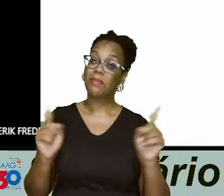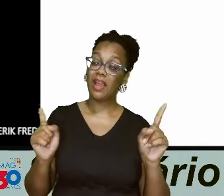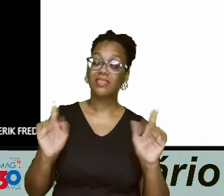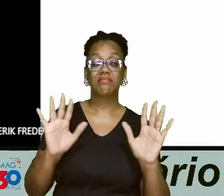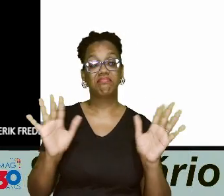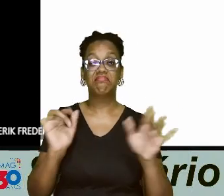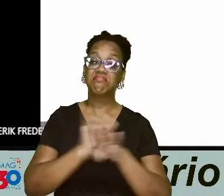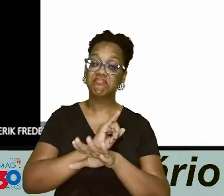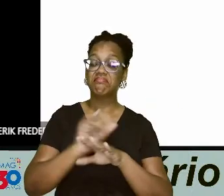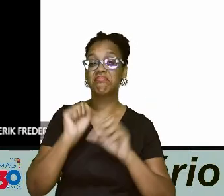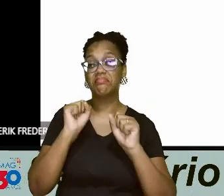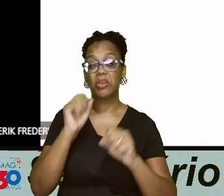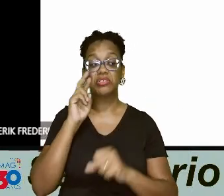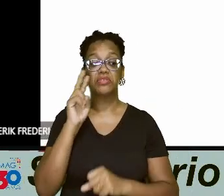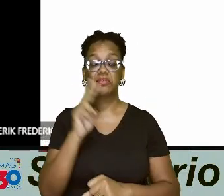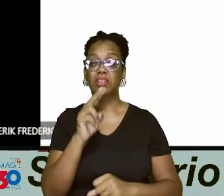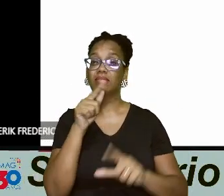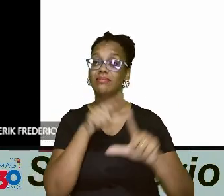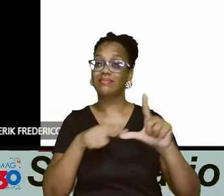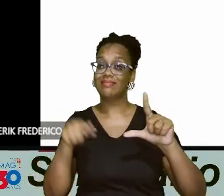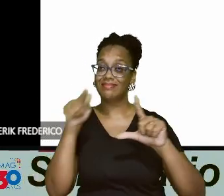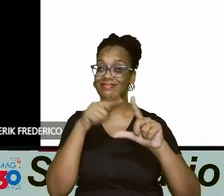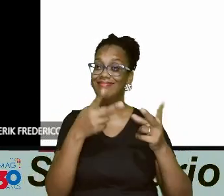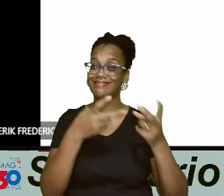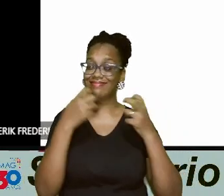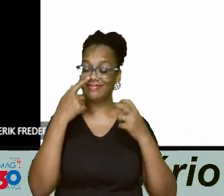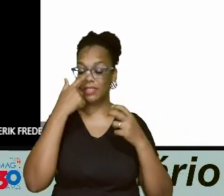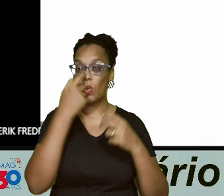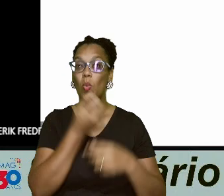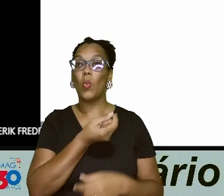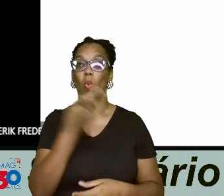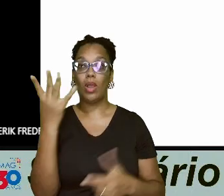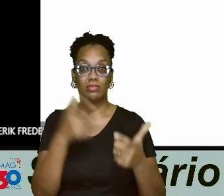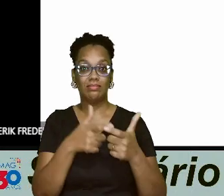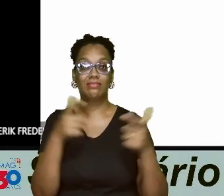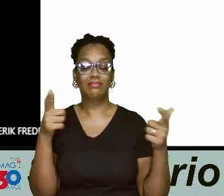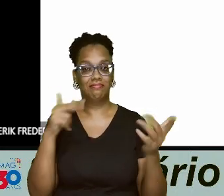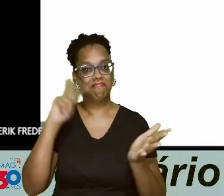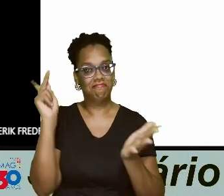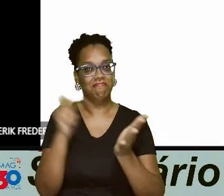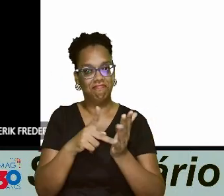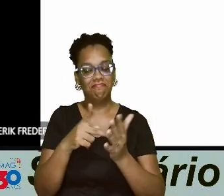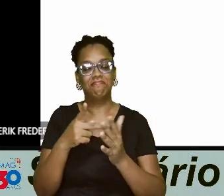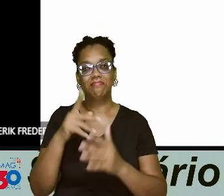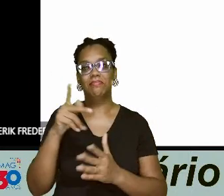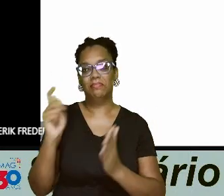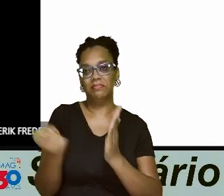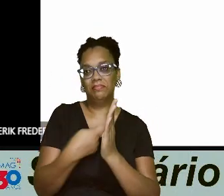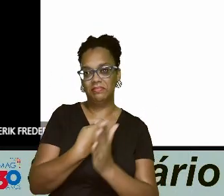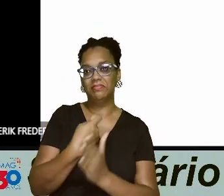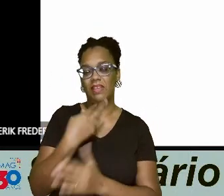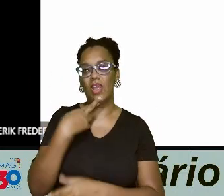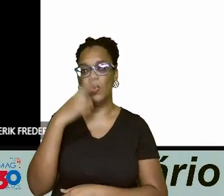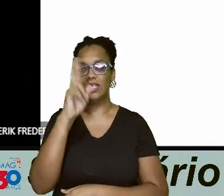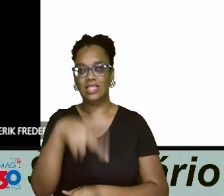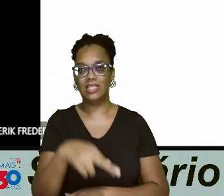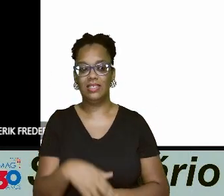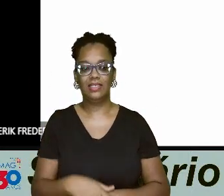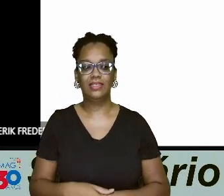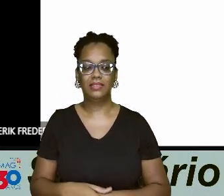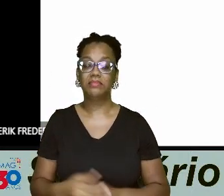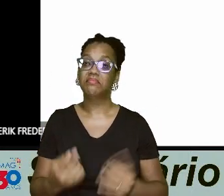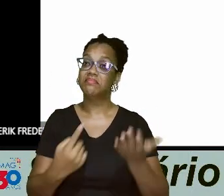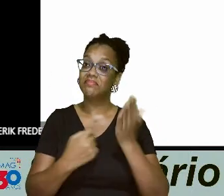pode-se ver aqui a grande quantidade de casos em que realmente a prescrição foi reconhecida, mostrando novamente